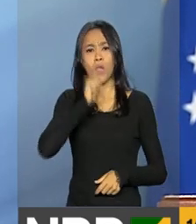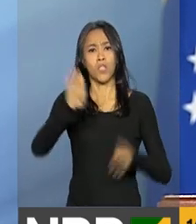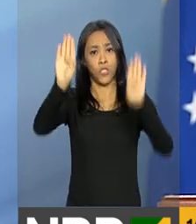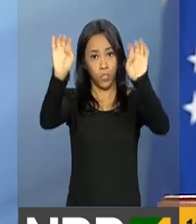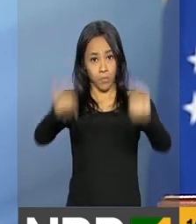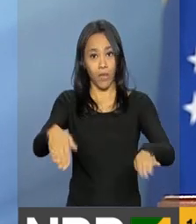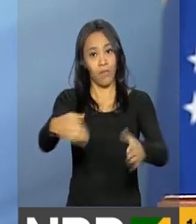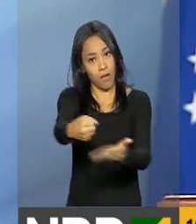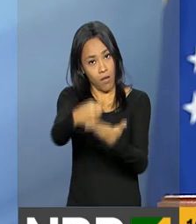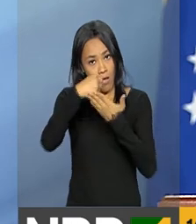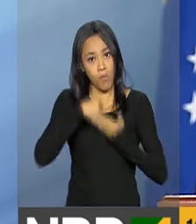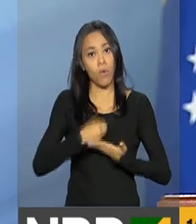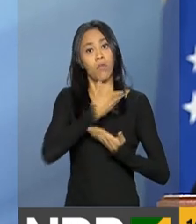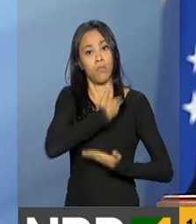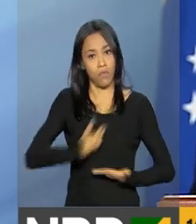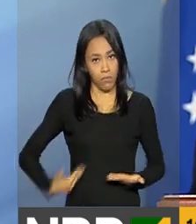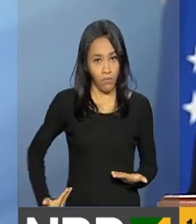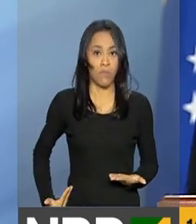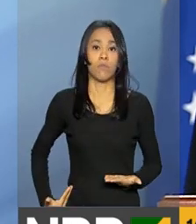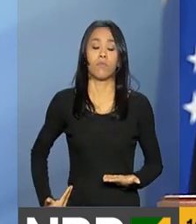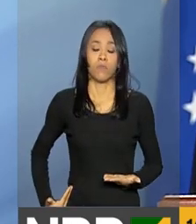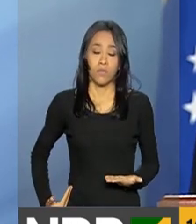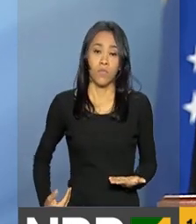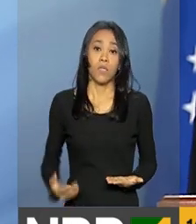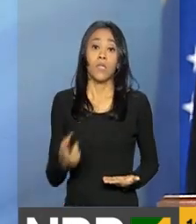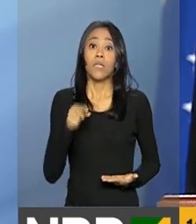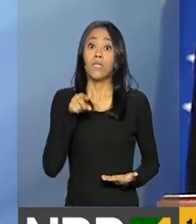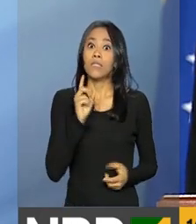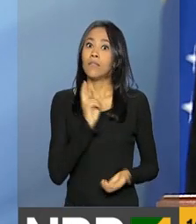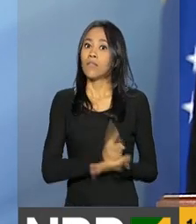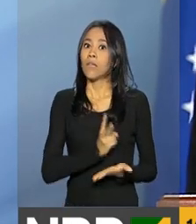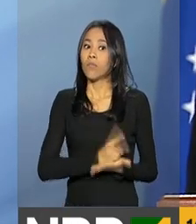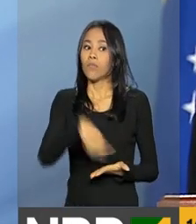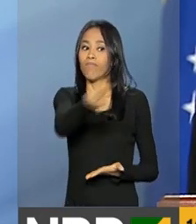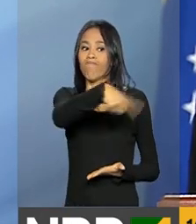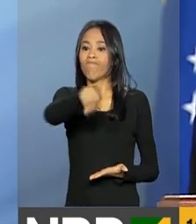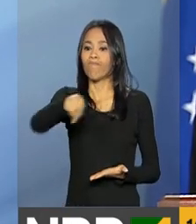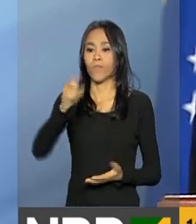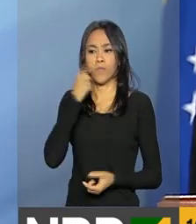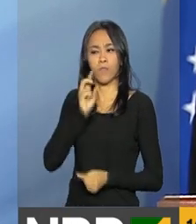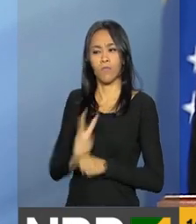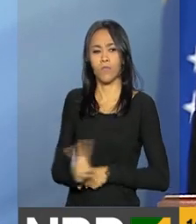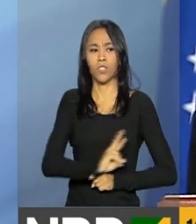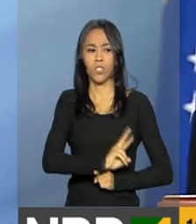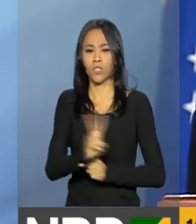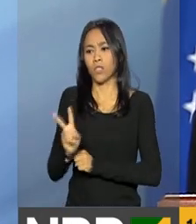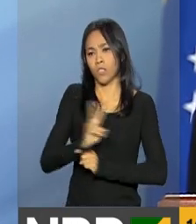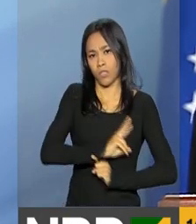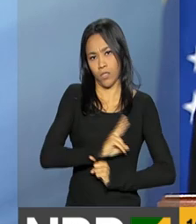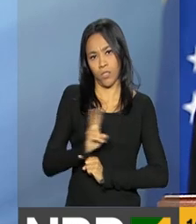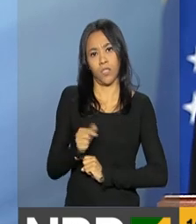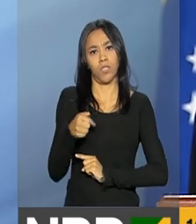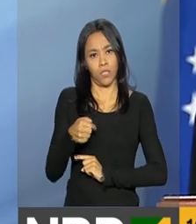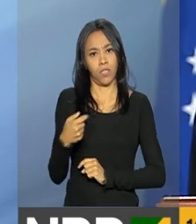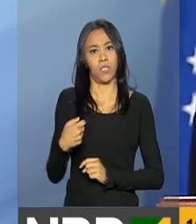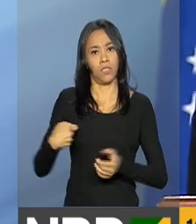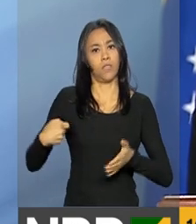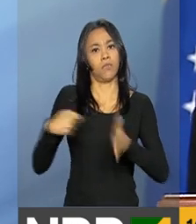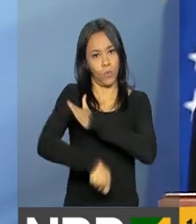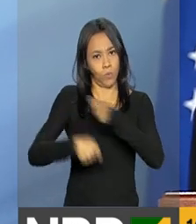lado, apoiando e sendo vigilantes nessa luta.